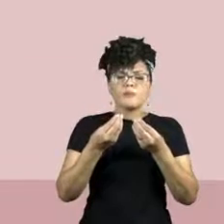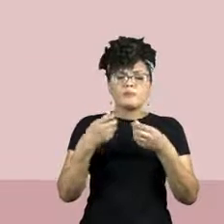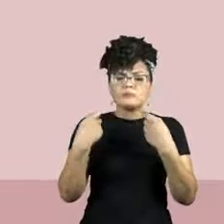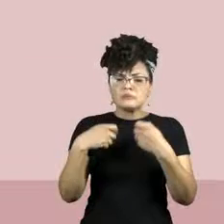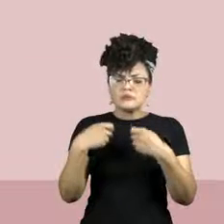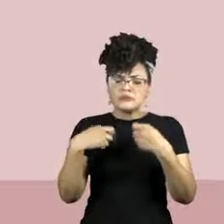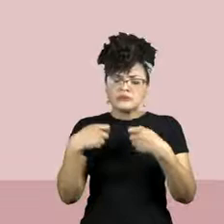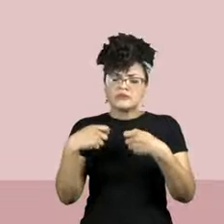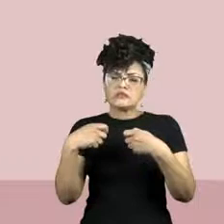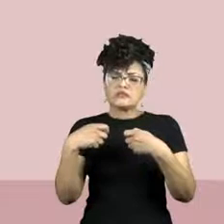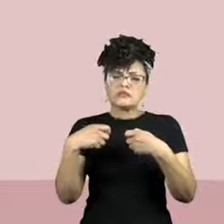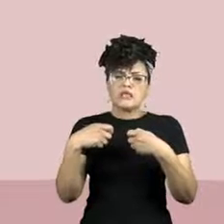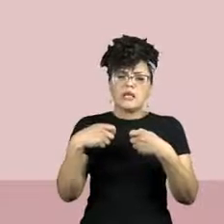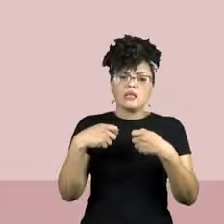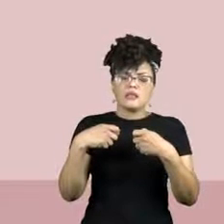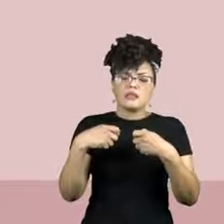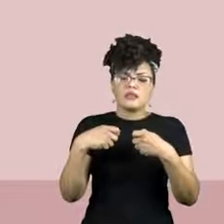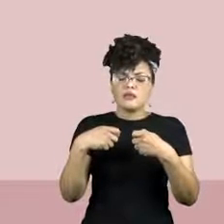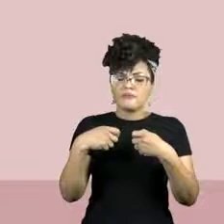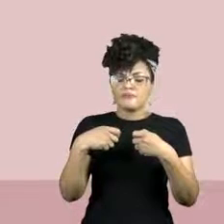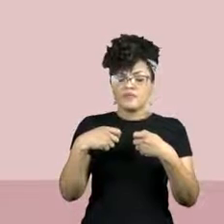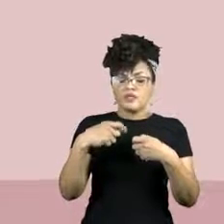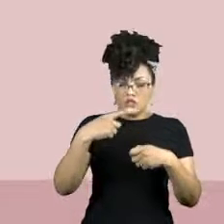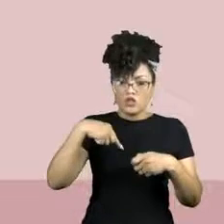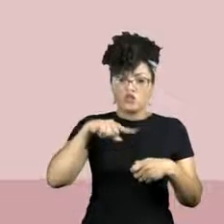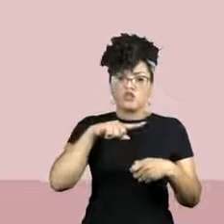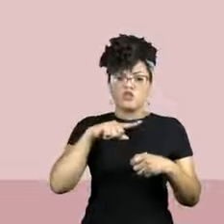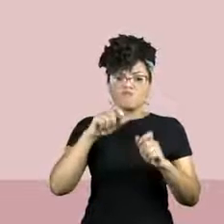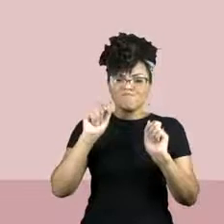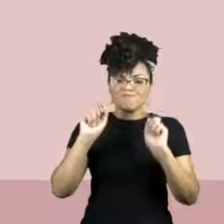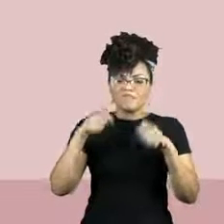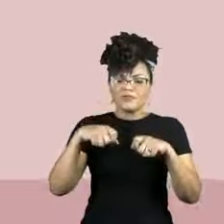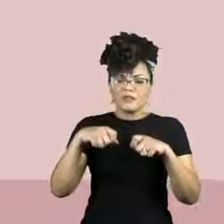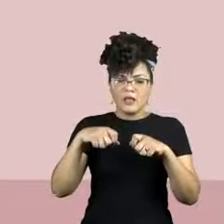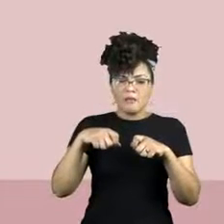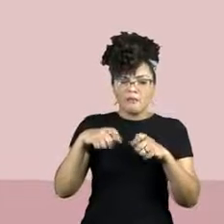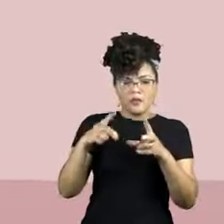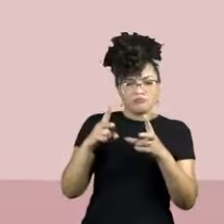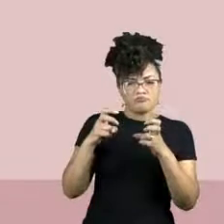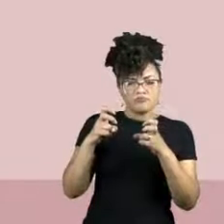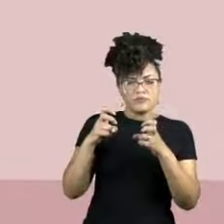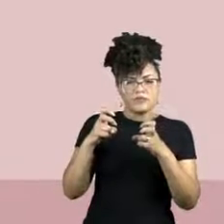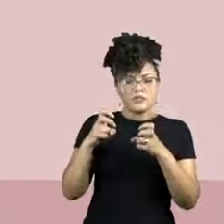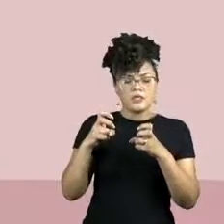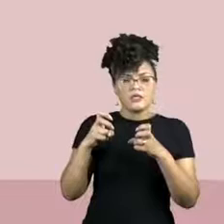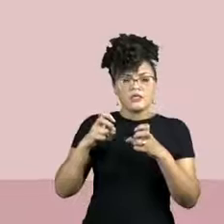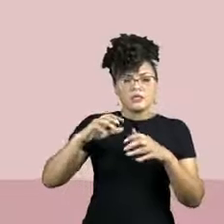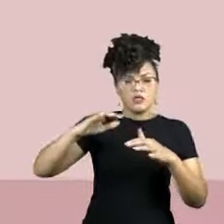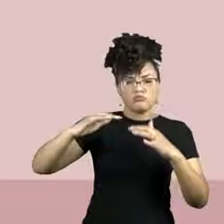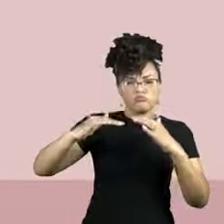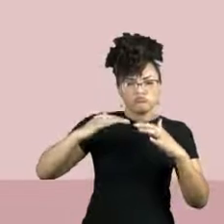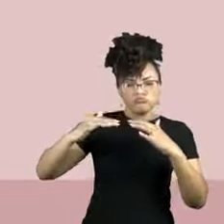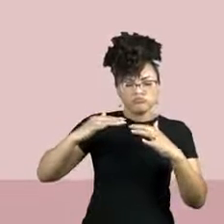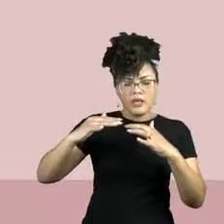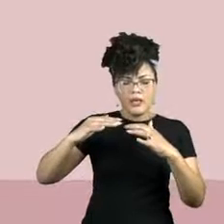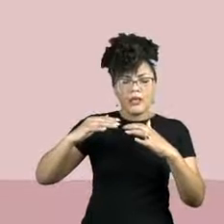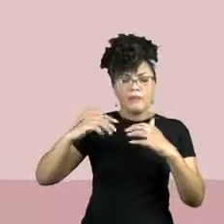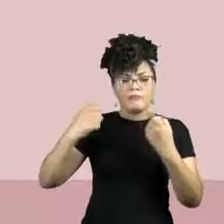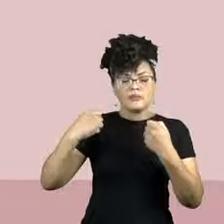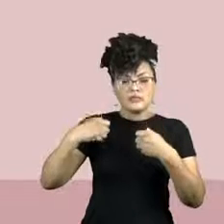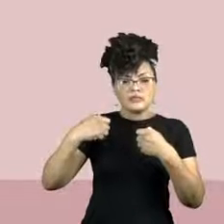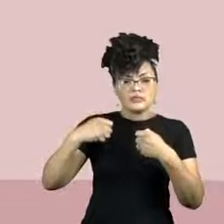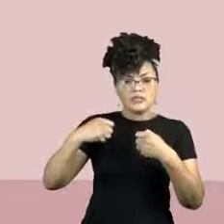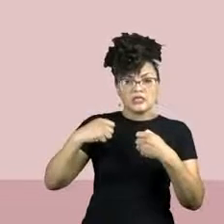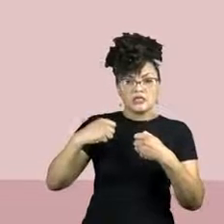o valor, qual que é a medida pela qual a gente consegue determinar se um talude é instável, se ele vai precisar de algum tipo de obra